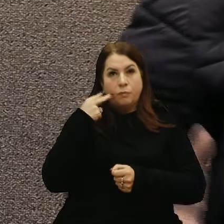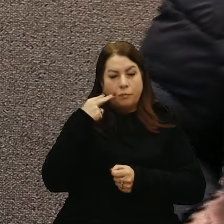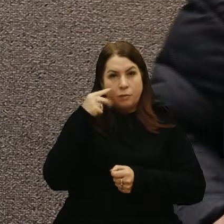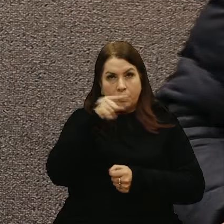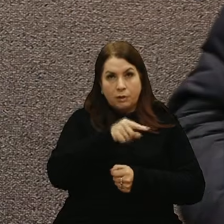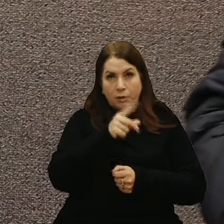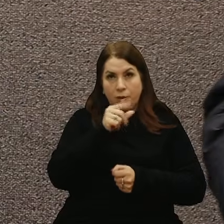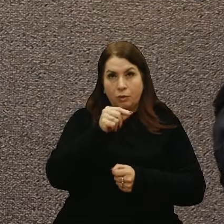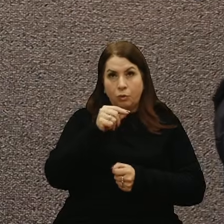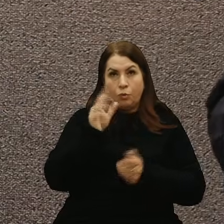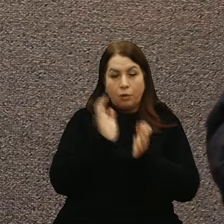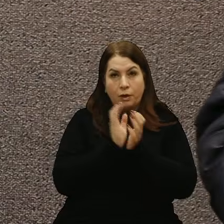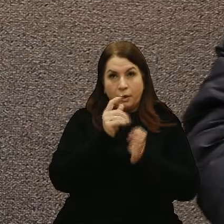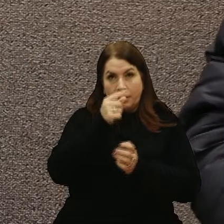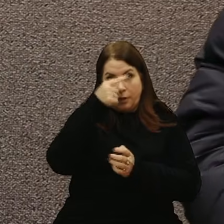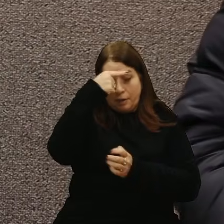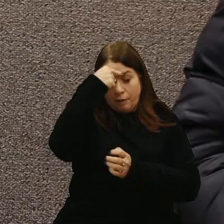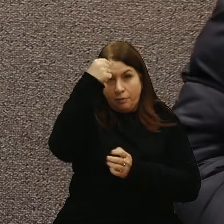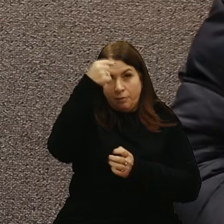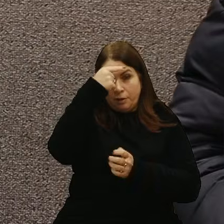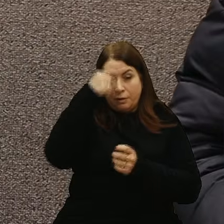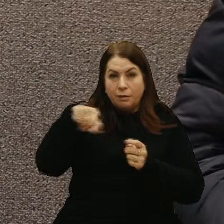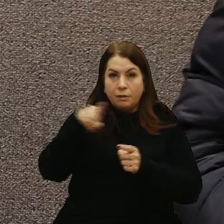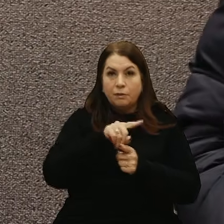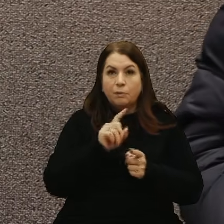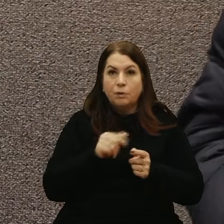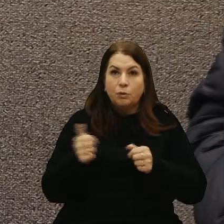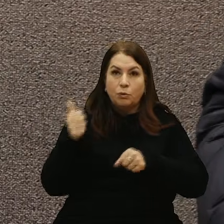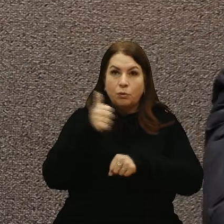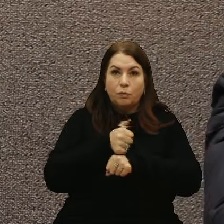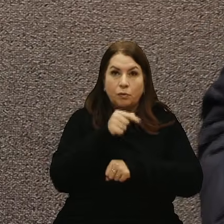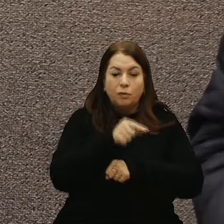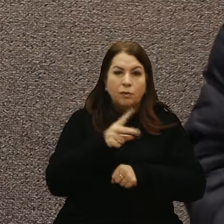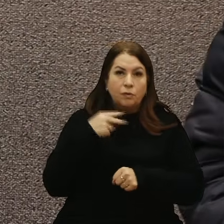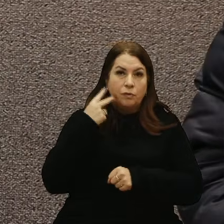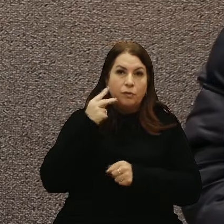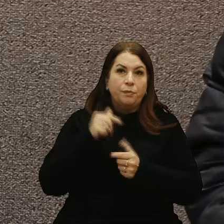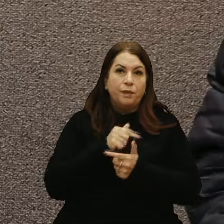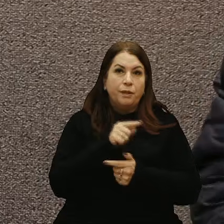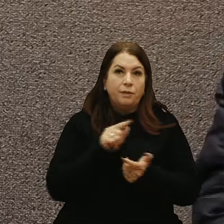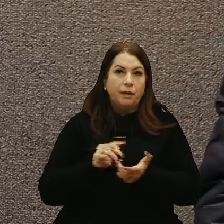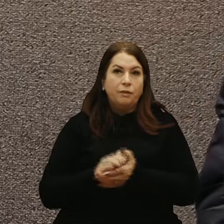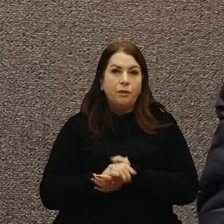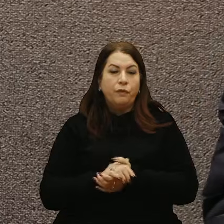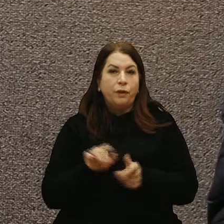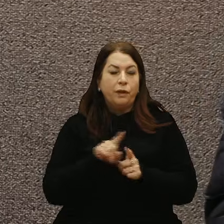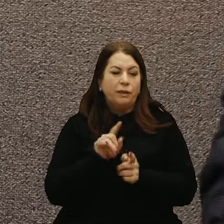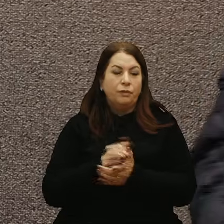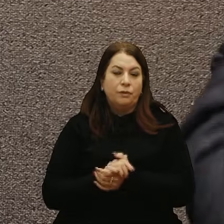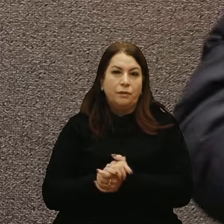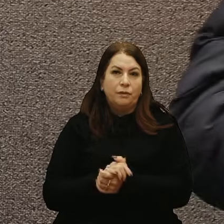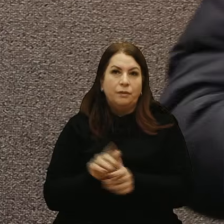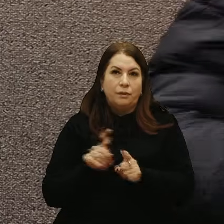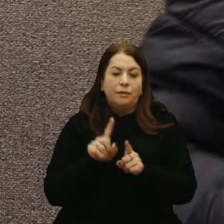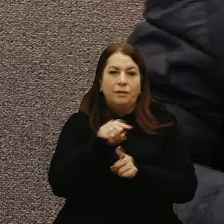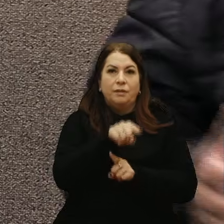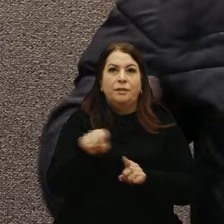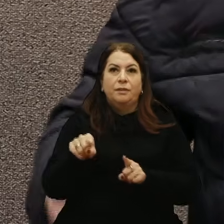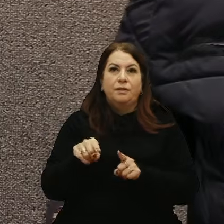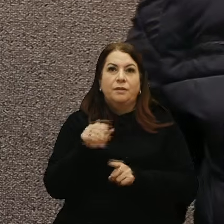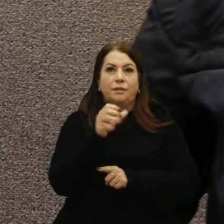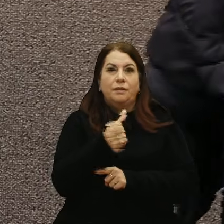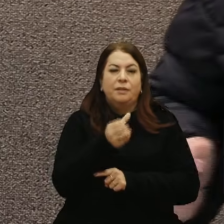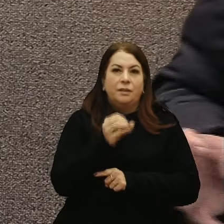lá trabalhando. Eu estou aqui no lugar dele, porque ele é o vereador eleito. Está lá com 12 equipes,